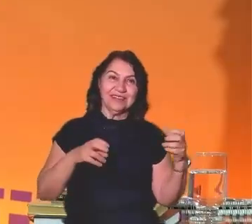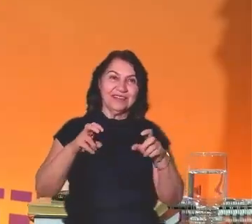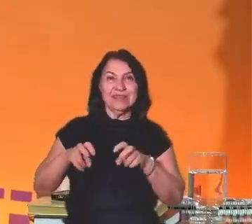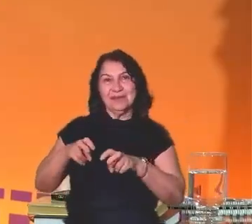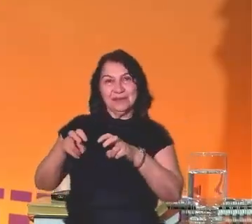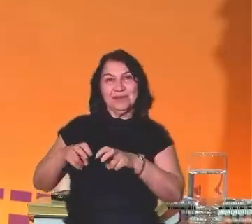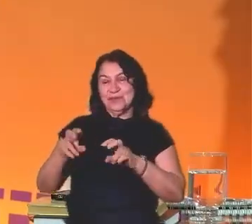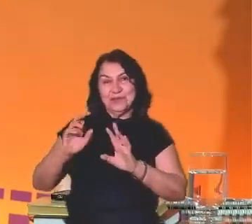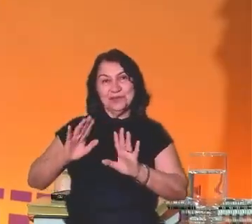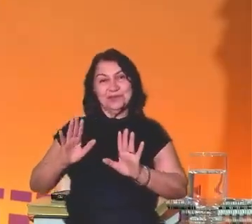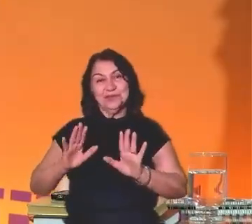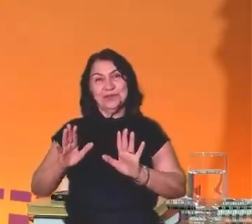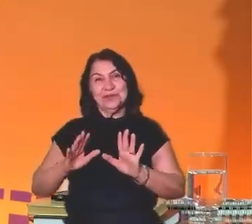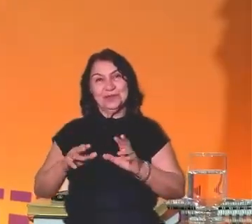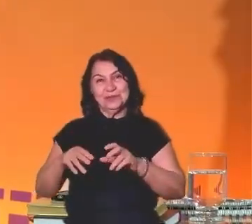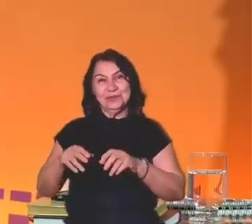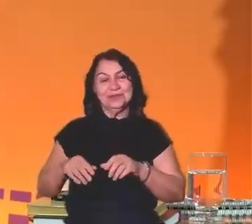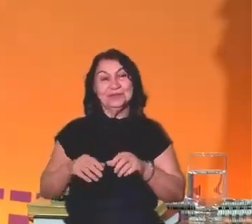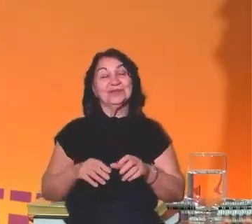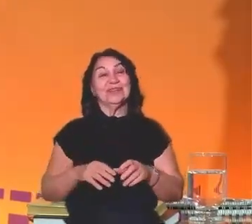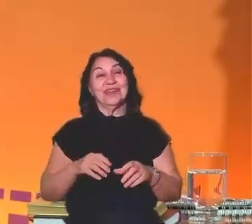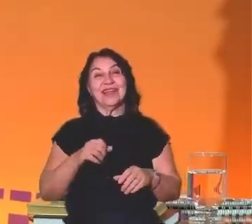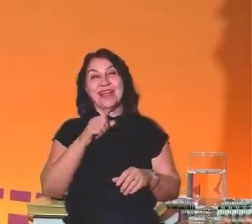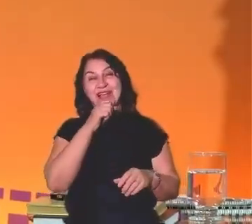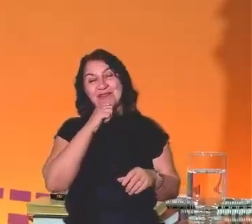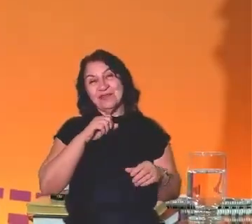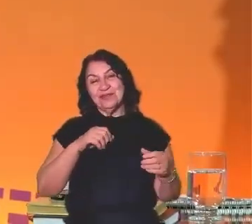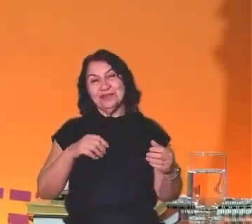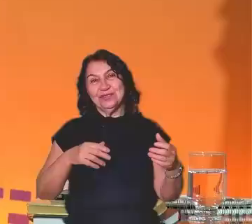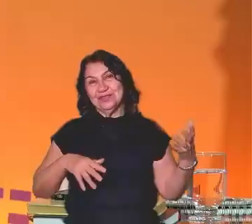hoje, é a viola, avô da viola caipira.